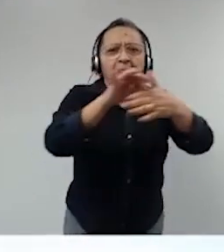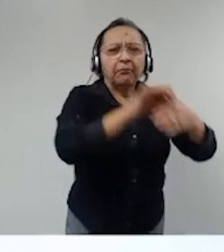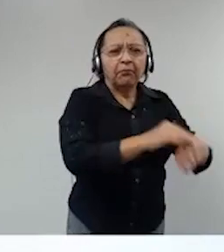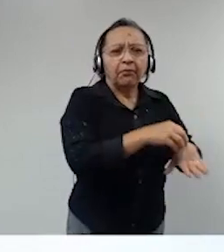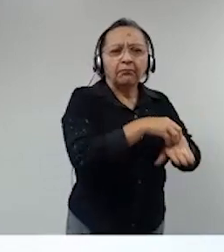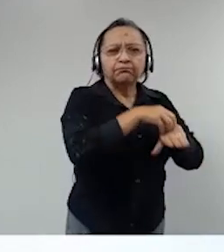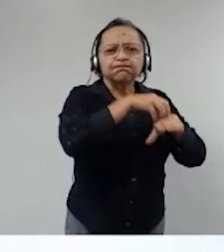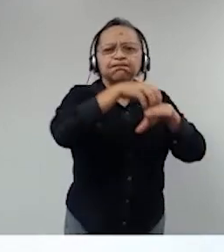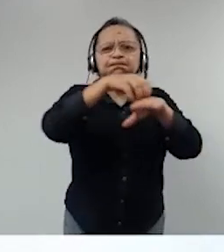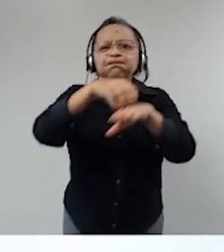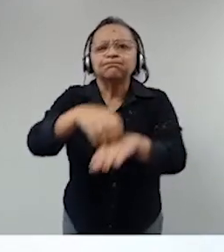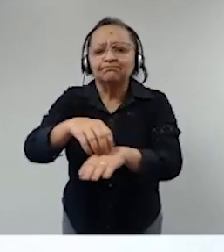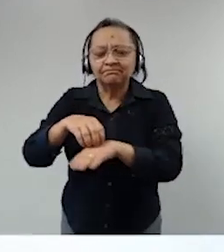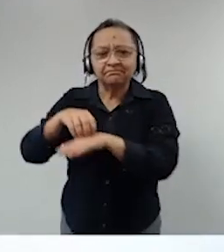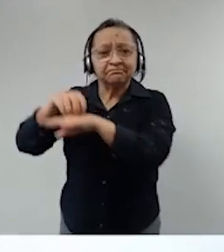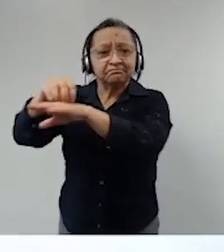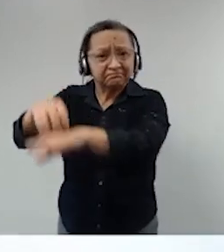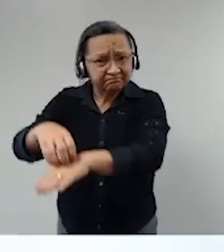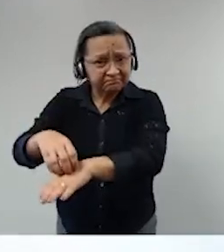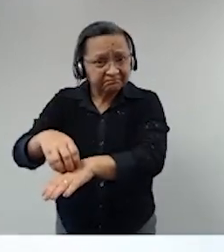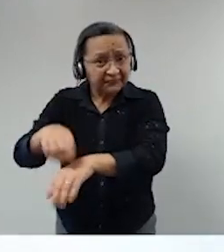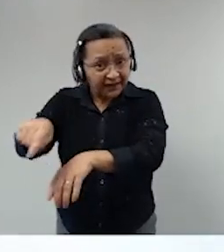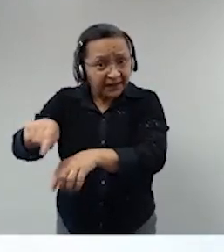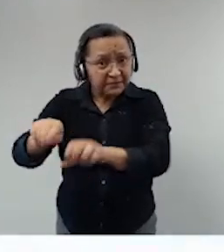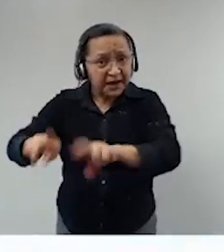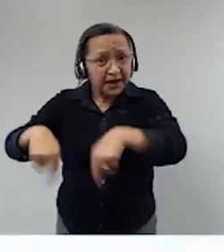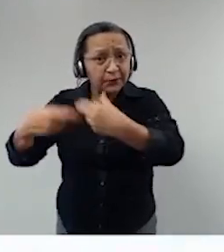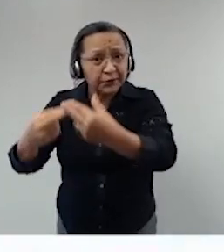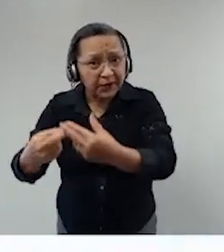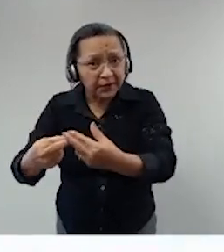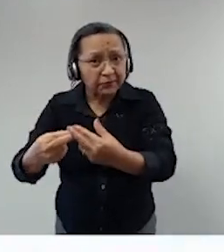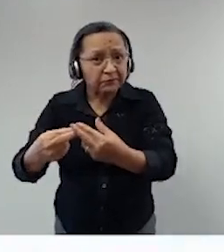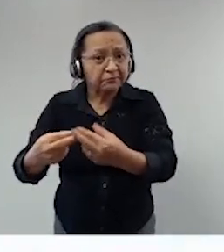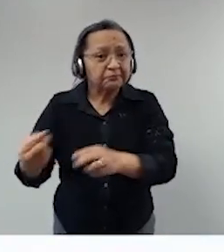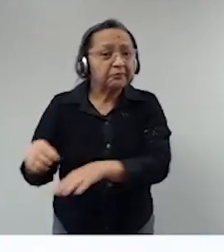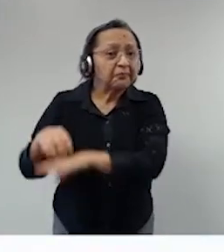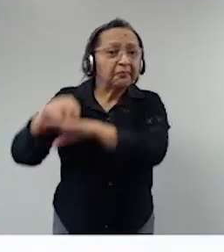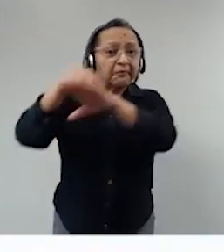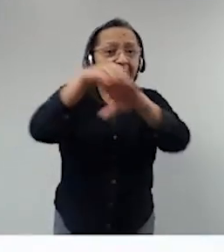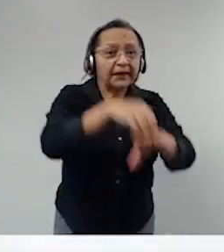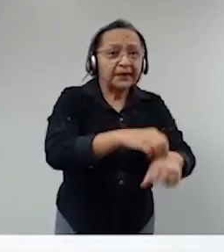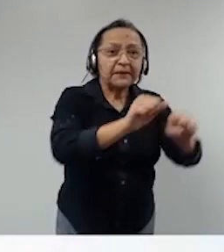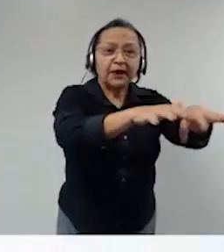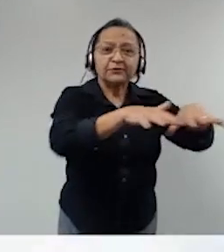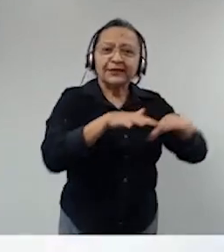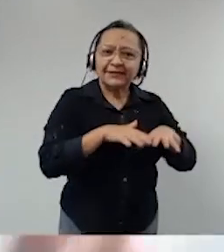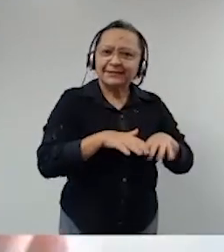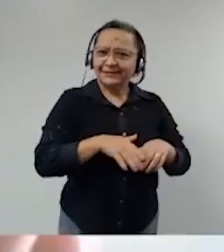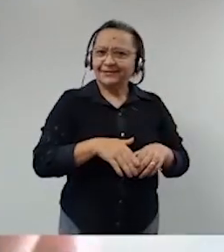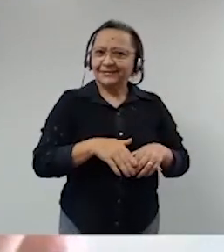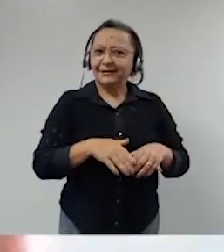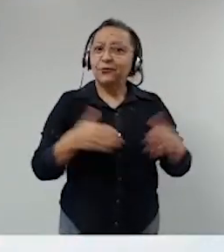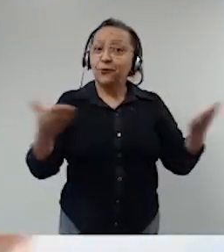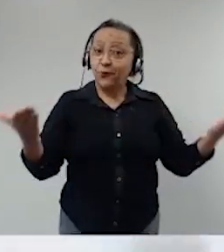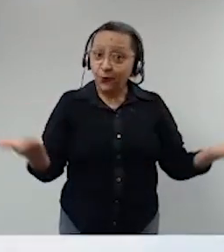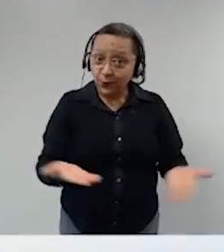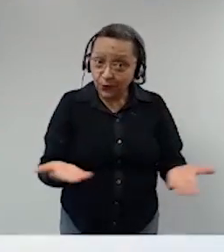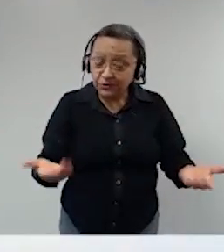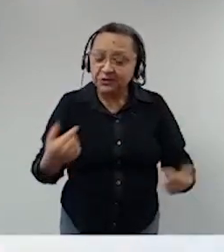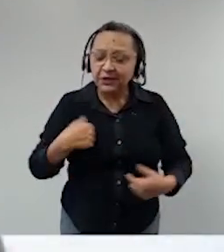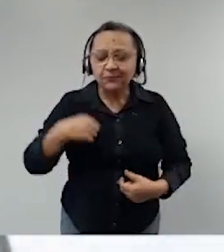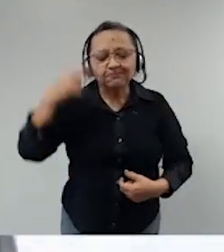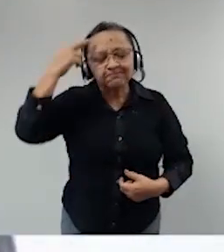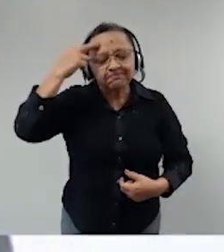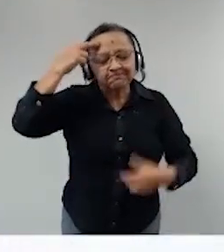dizer, com tudo isso, acabamos vendo uma oportunidade também de redução de custos internos. Hoje, eu garanto que eu não preciso mais, a não ser